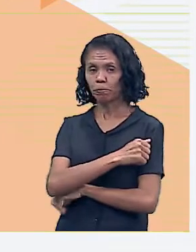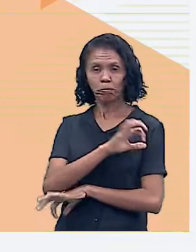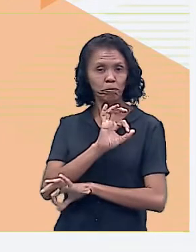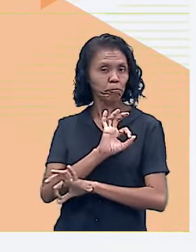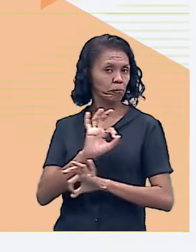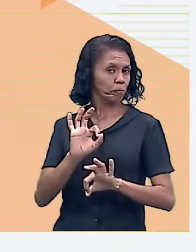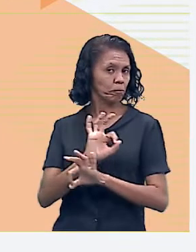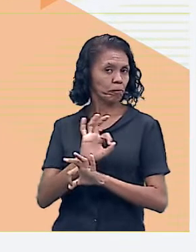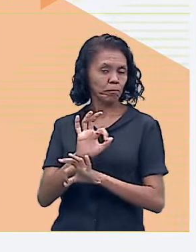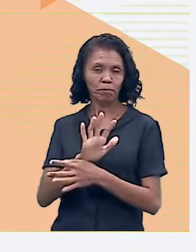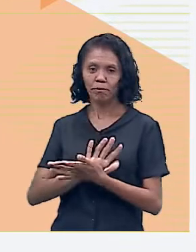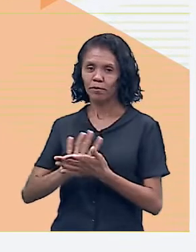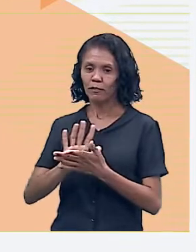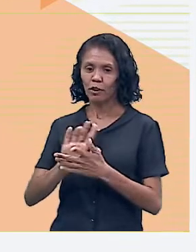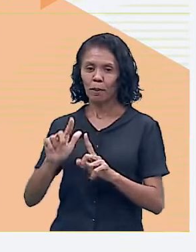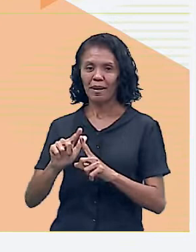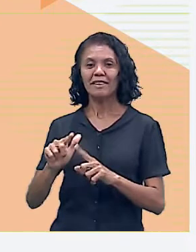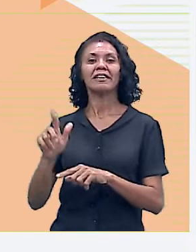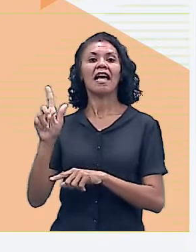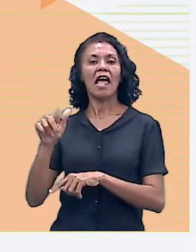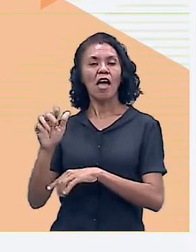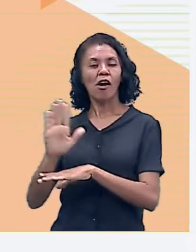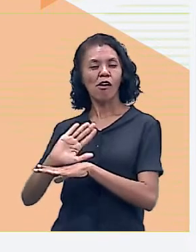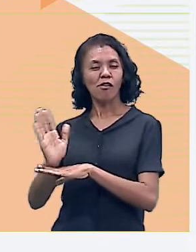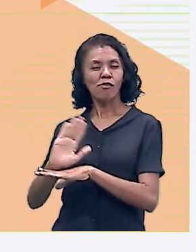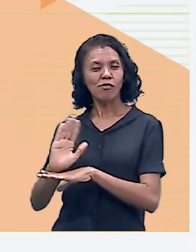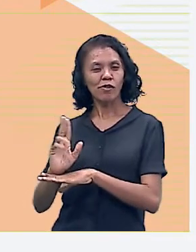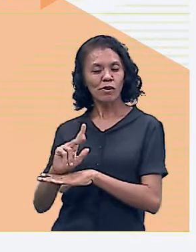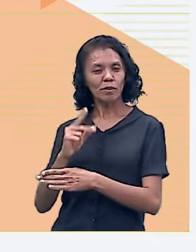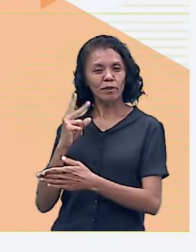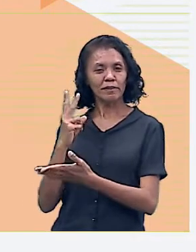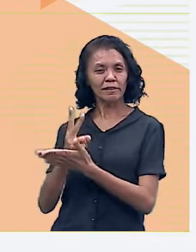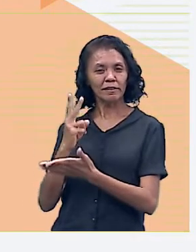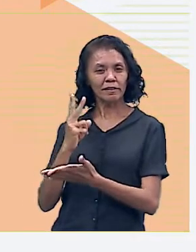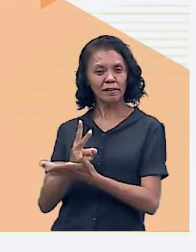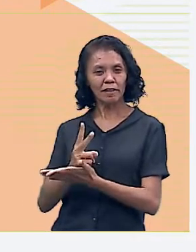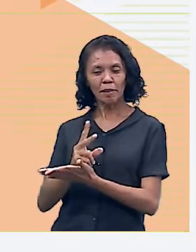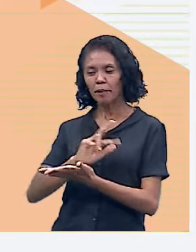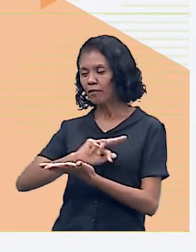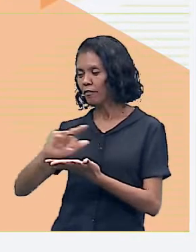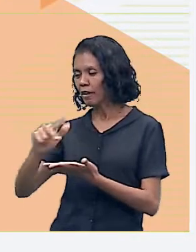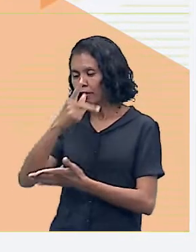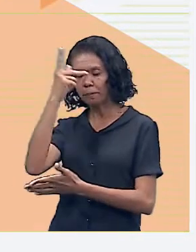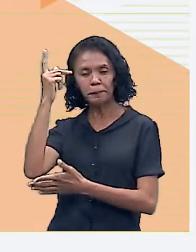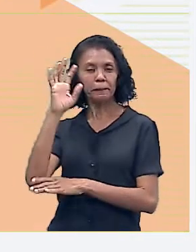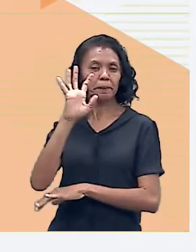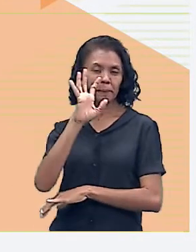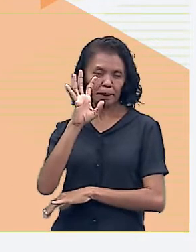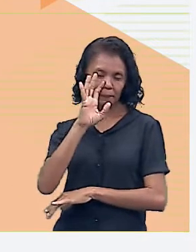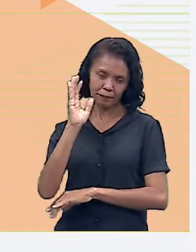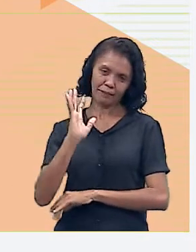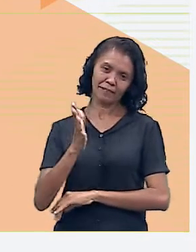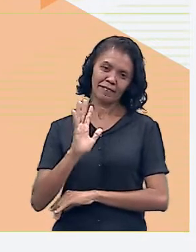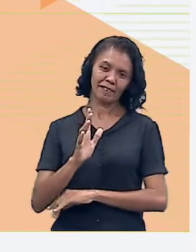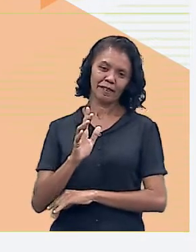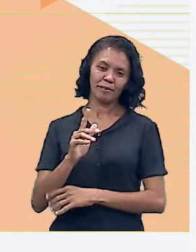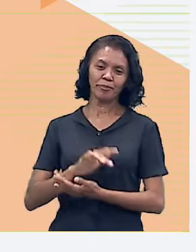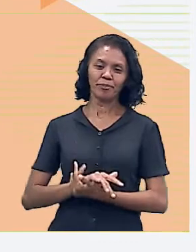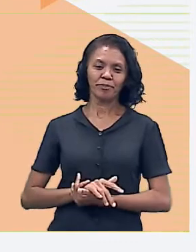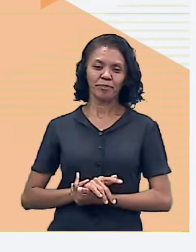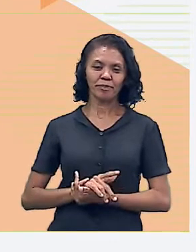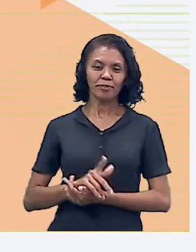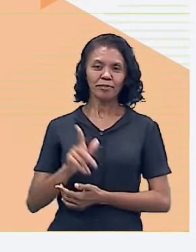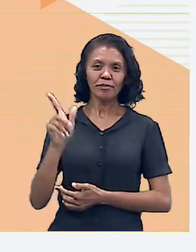é assistido é assistido a própria Globo já transmitiu várias vezes não é e vocês têm acesso né